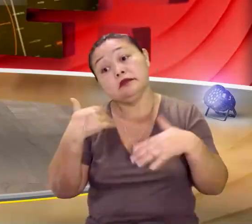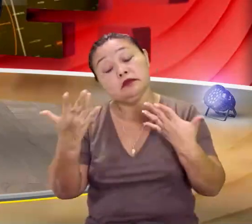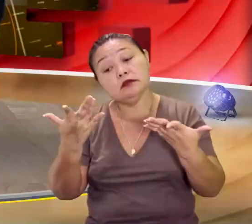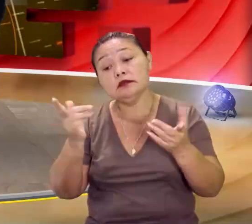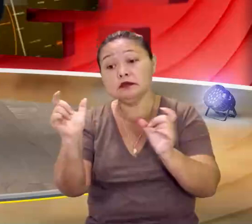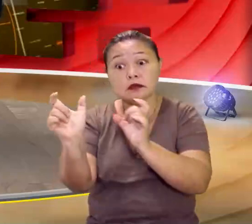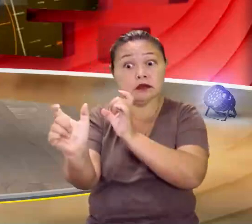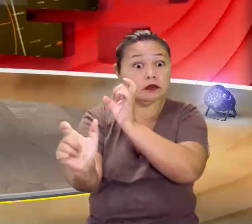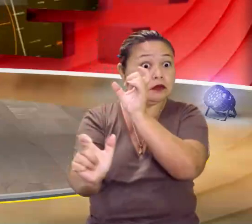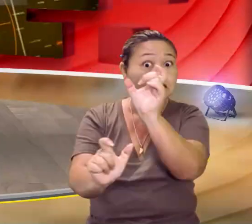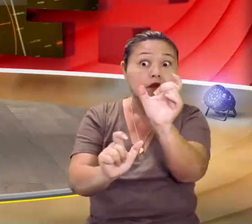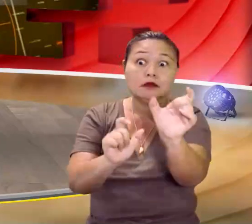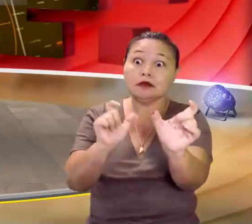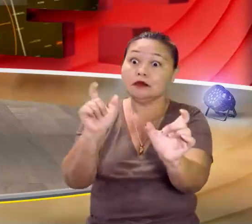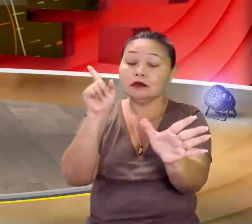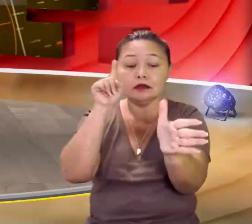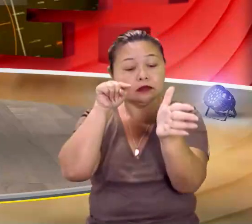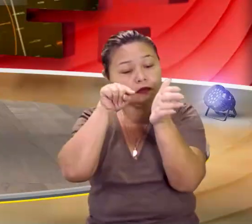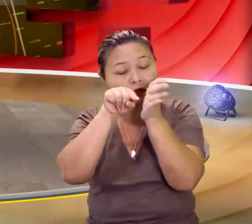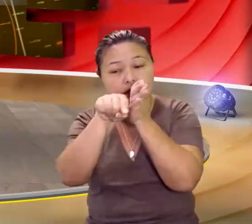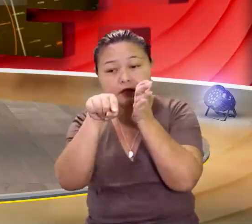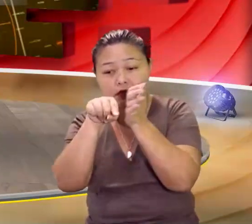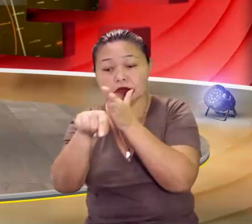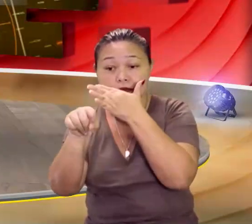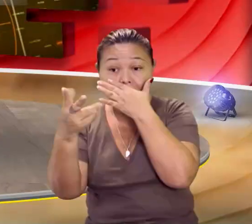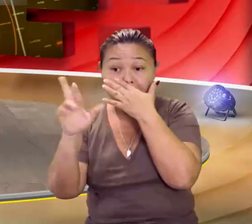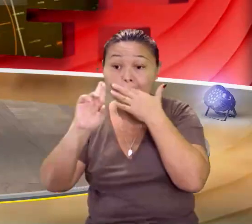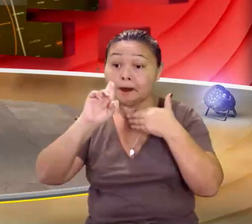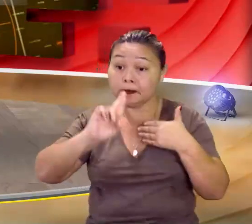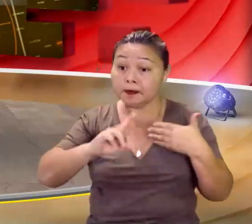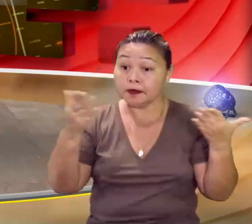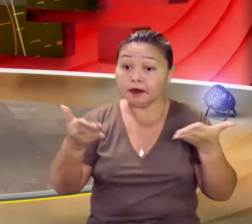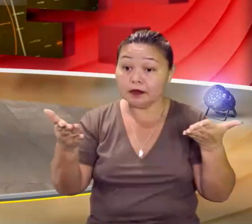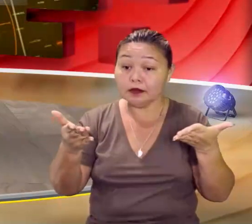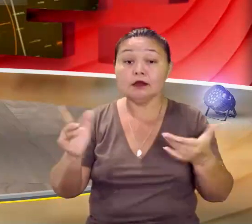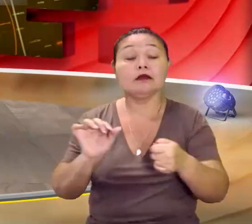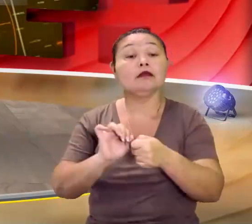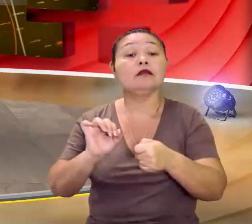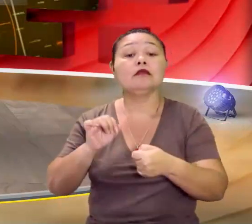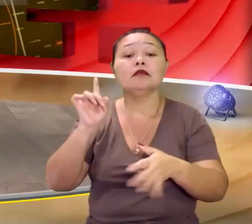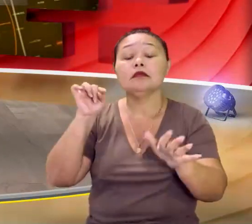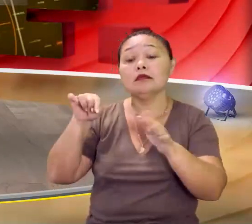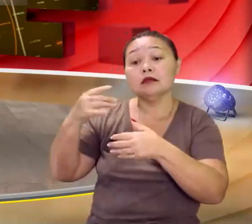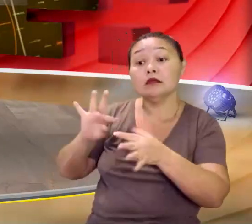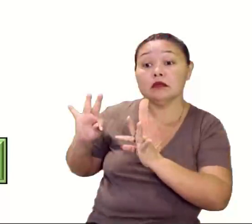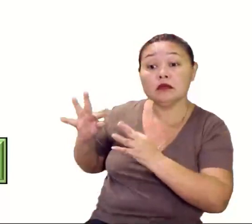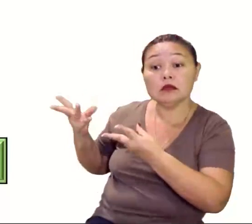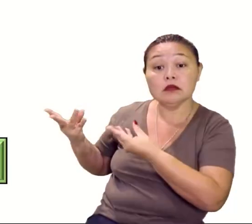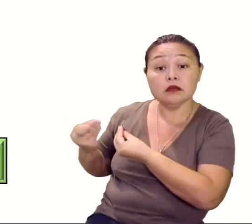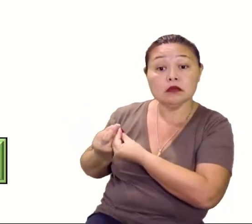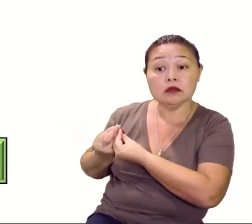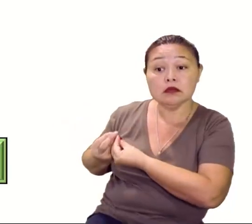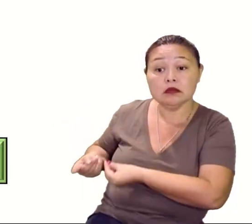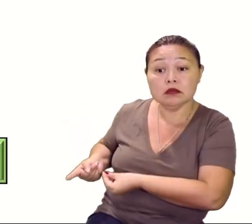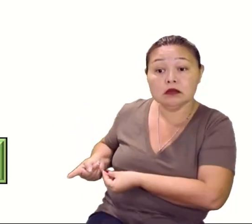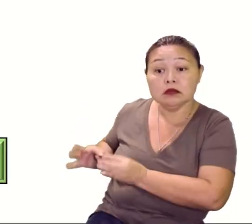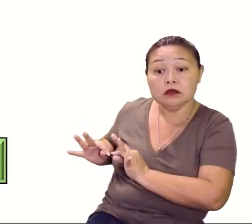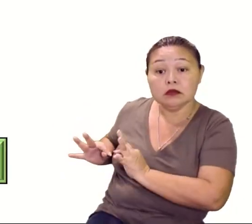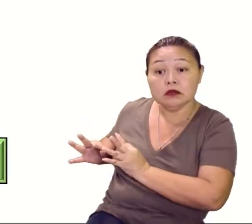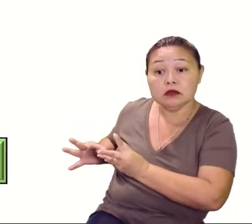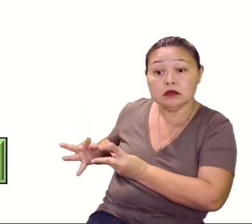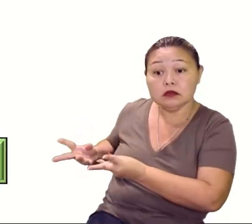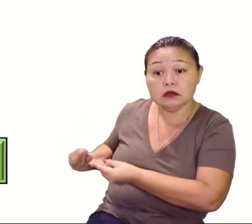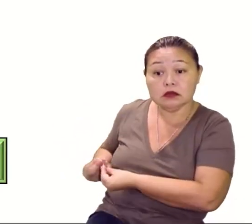essas palavrinhas que vão estar nas perguntinhas que a gente vai responder agora. Então, olha lá. Temos aqui um total, tá, né? Aqui, ó, feito bonitinho,